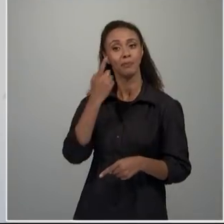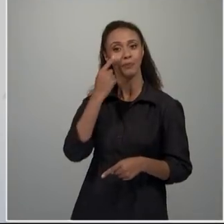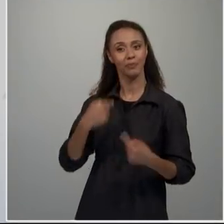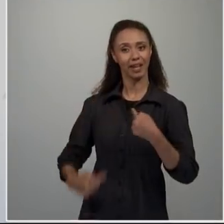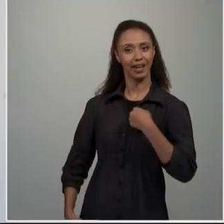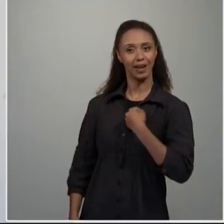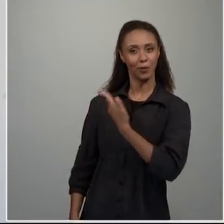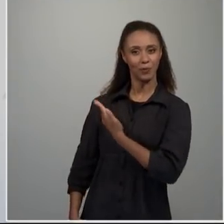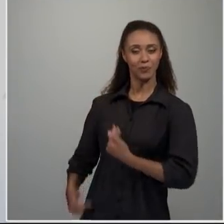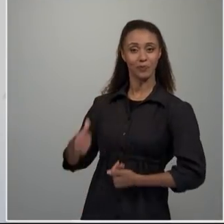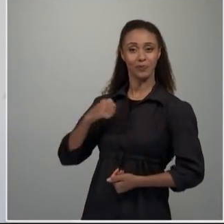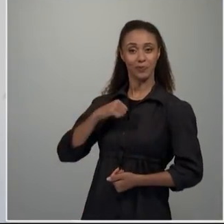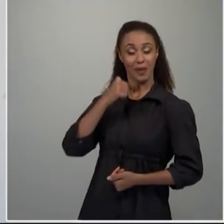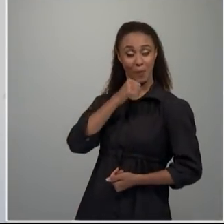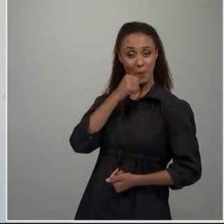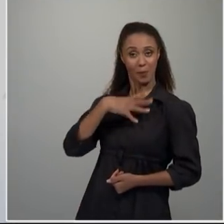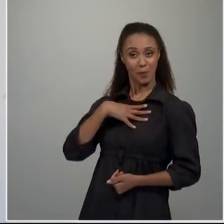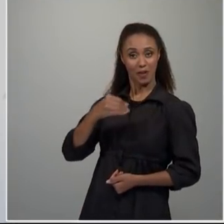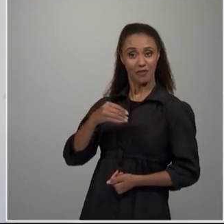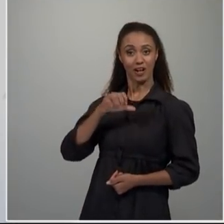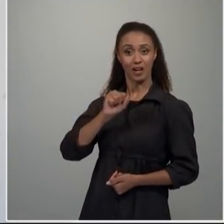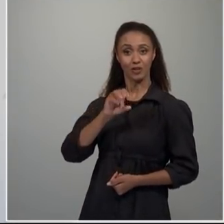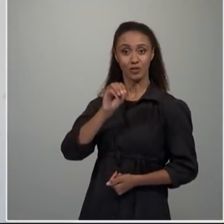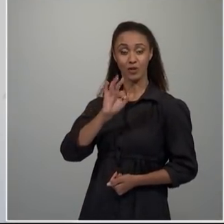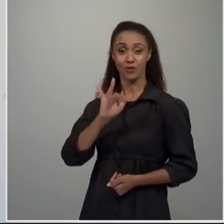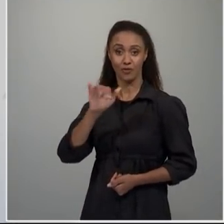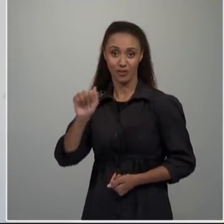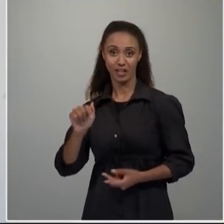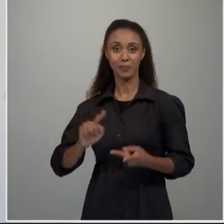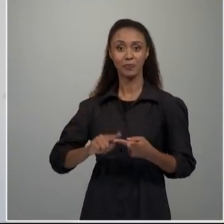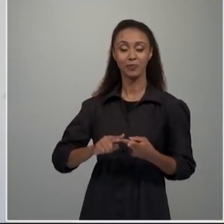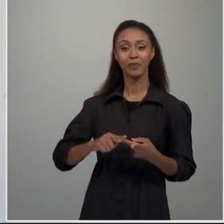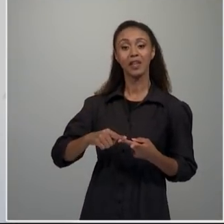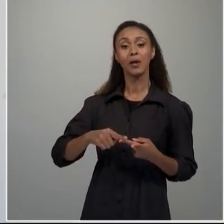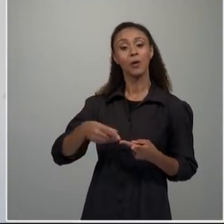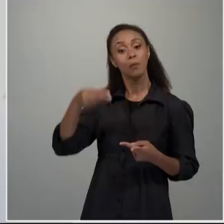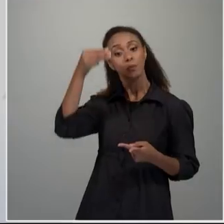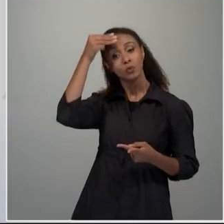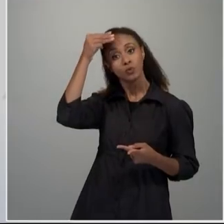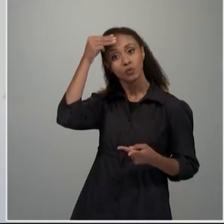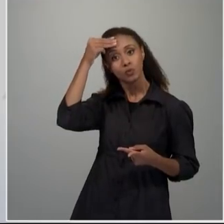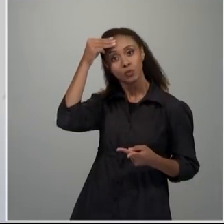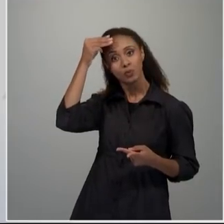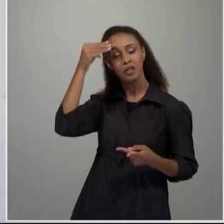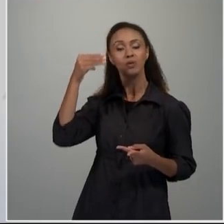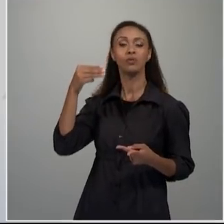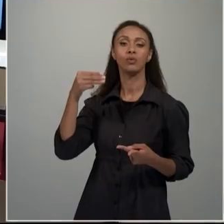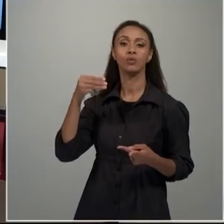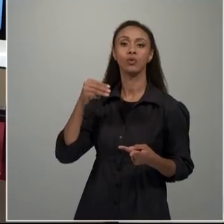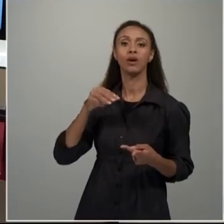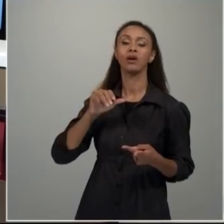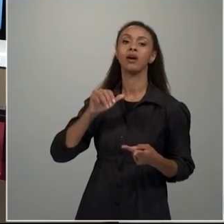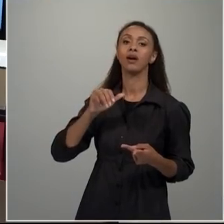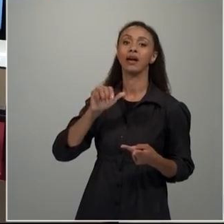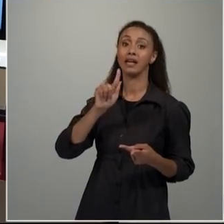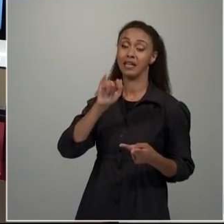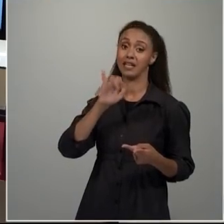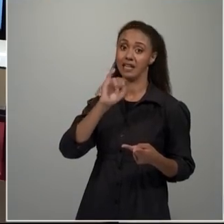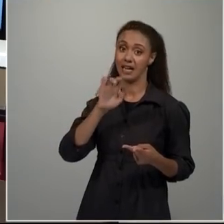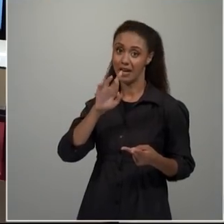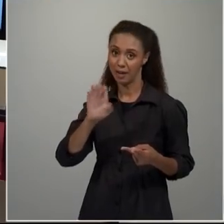filha sophia o meu sobrinho gustavo e meu lindíssimo afilhado tá então o guilherme